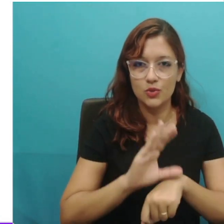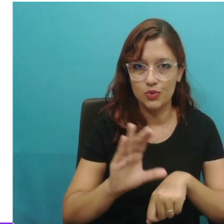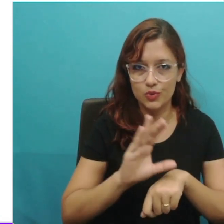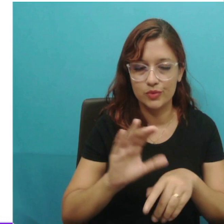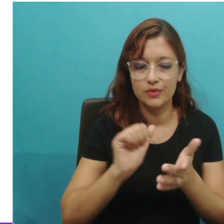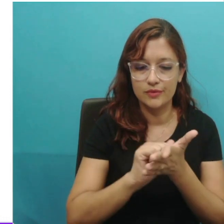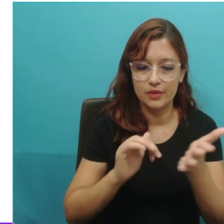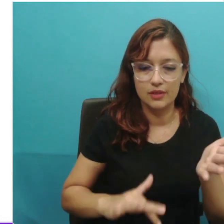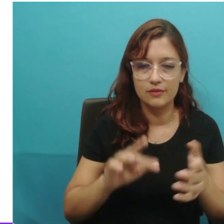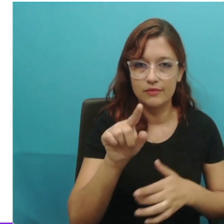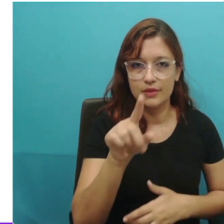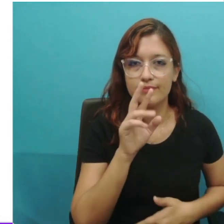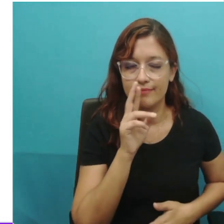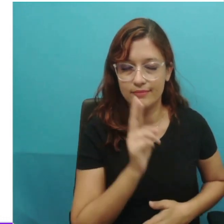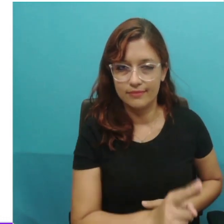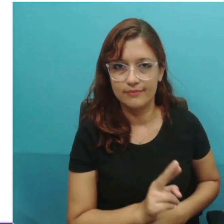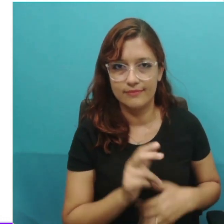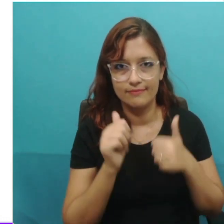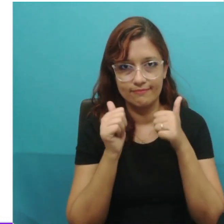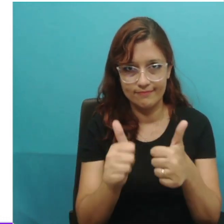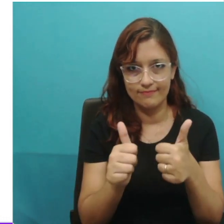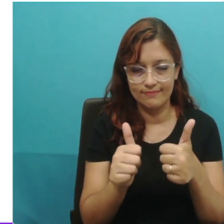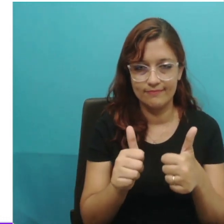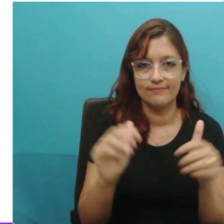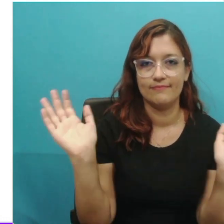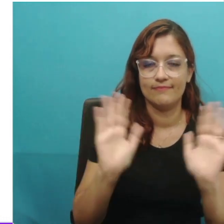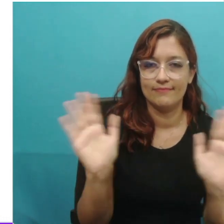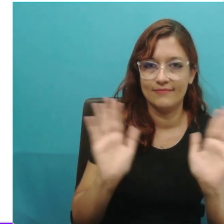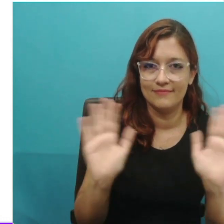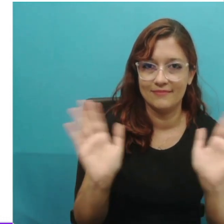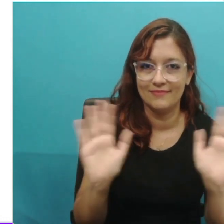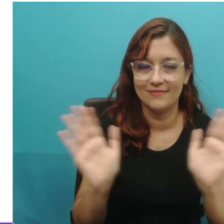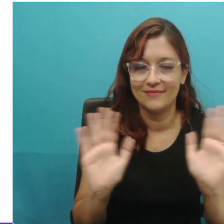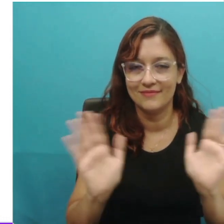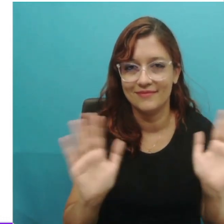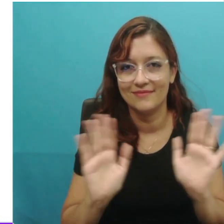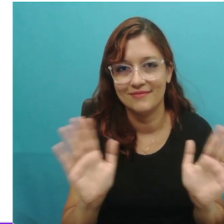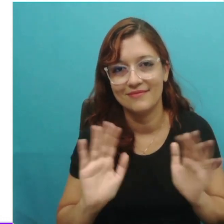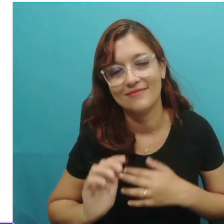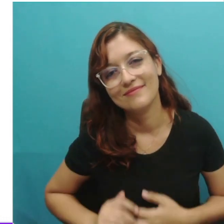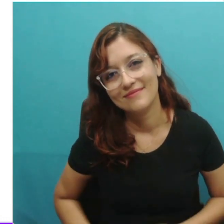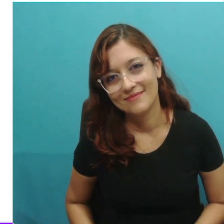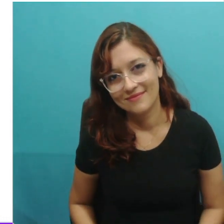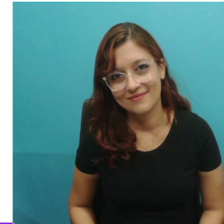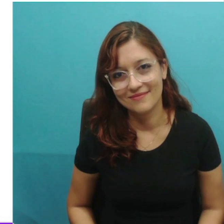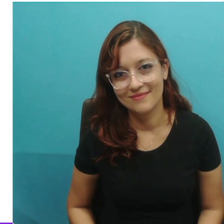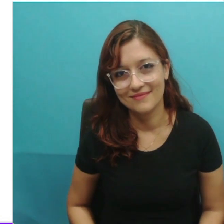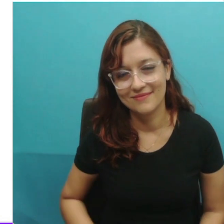Também responde as atividades lá no curso. Tchau!